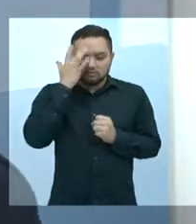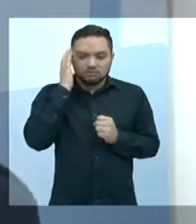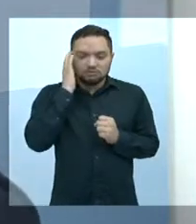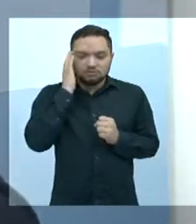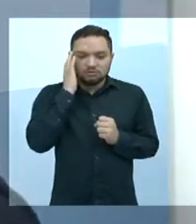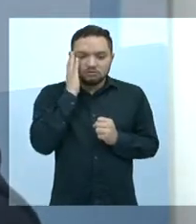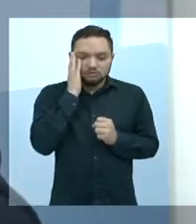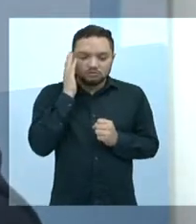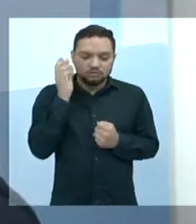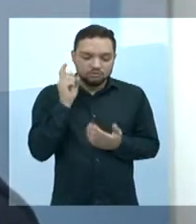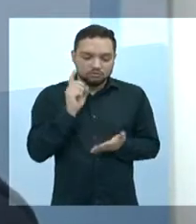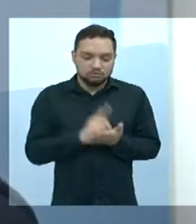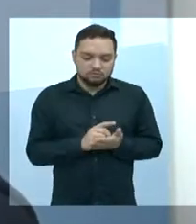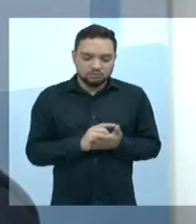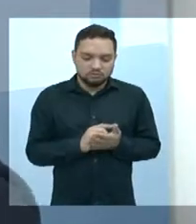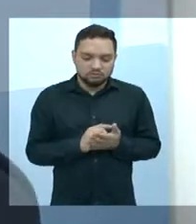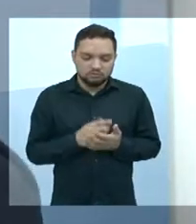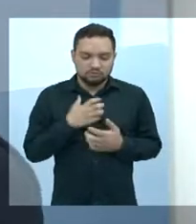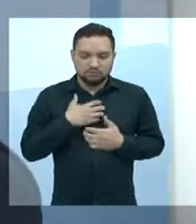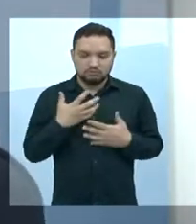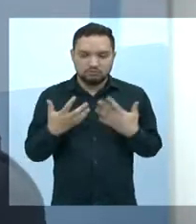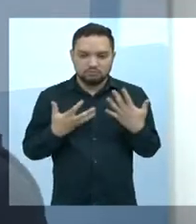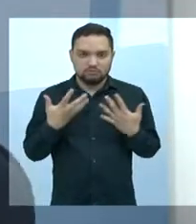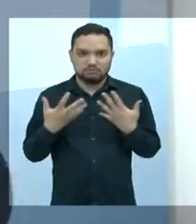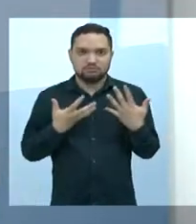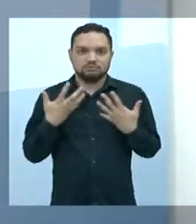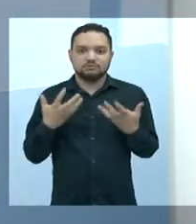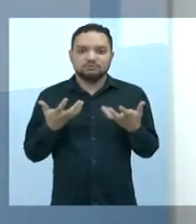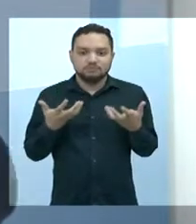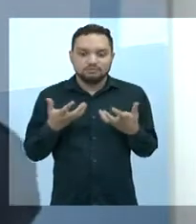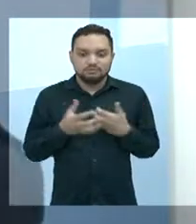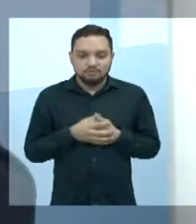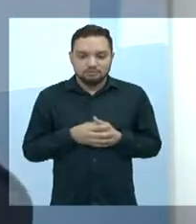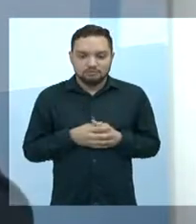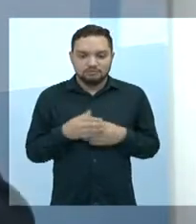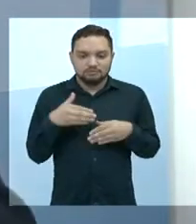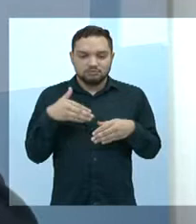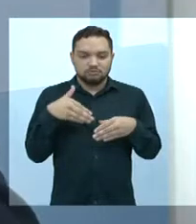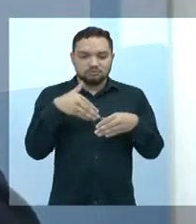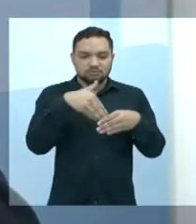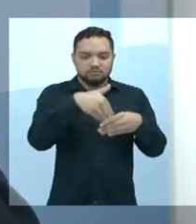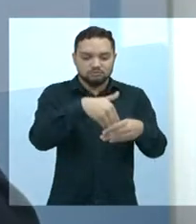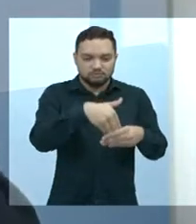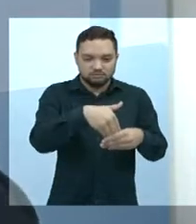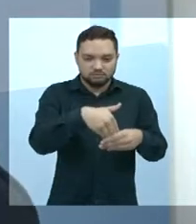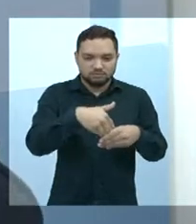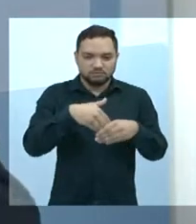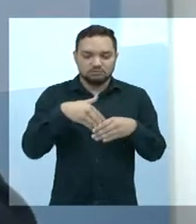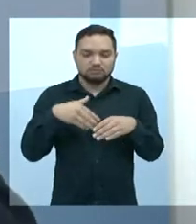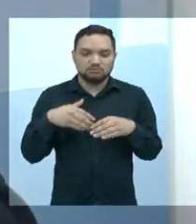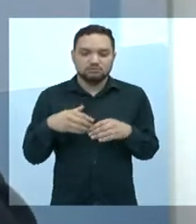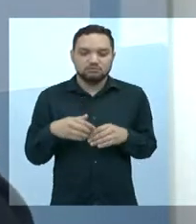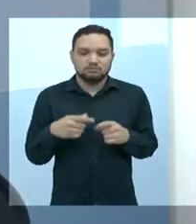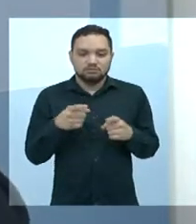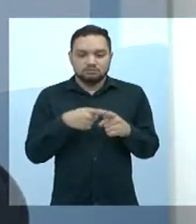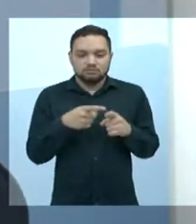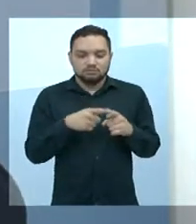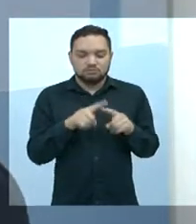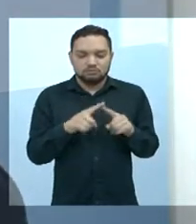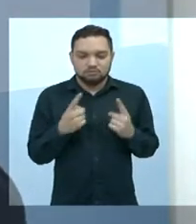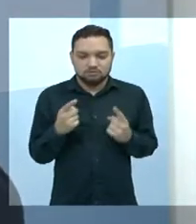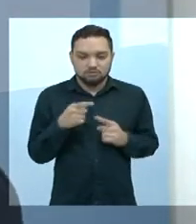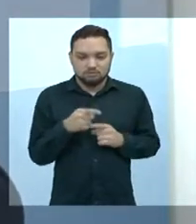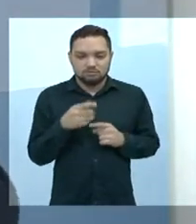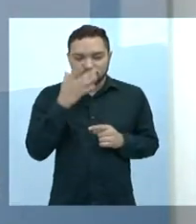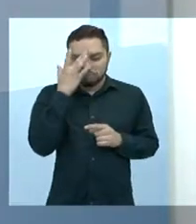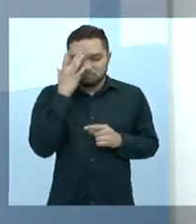realmente se empolgando, aí pega, vota no prefeito, vota no médico para prefeito. Mas